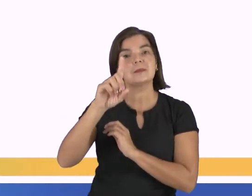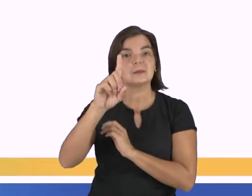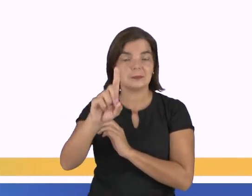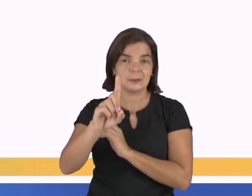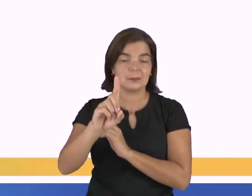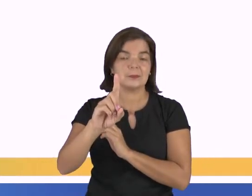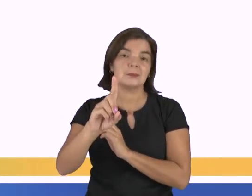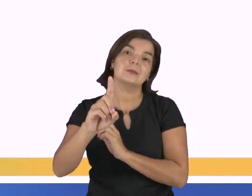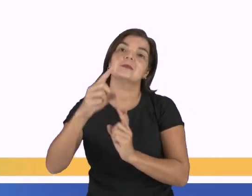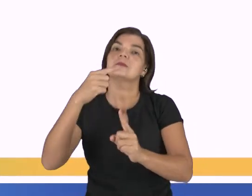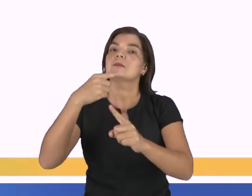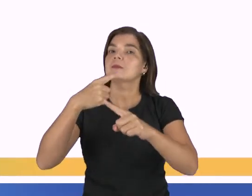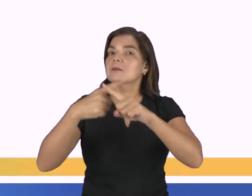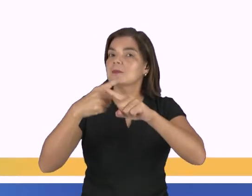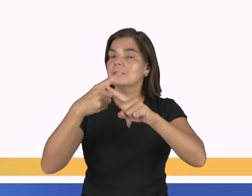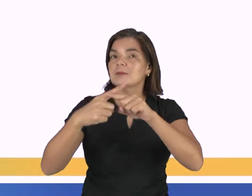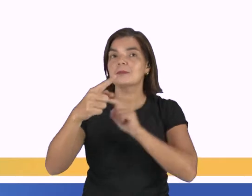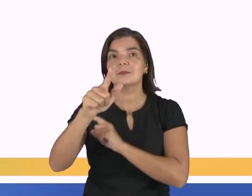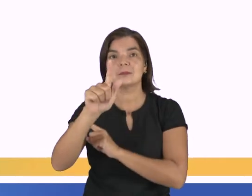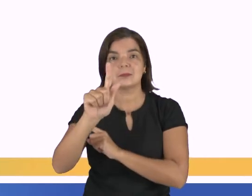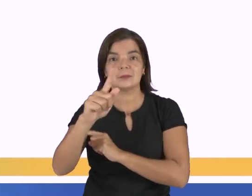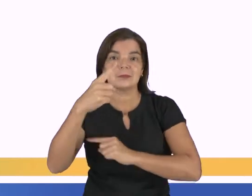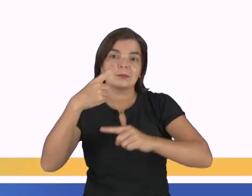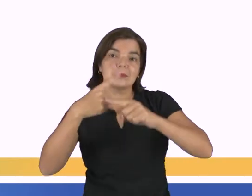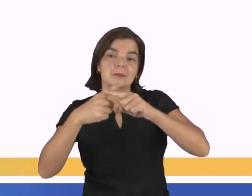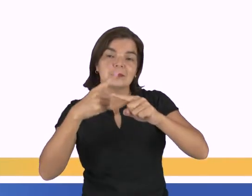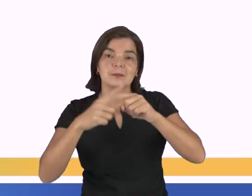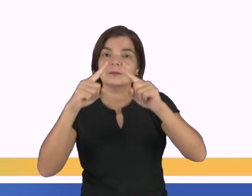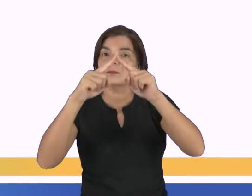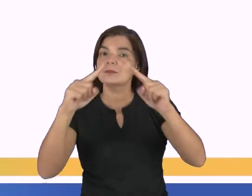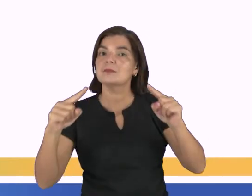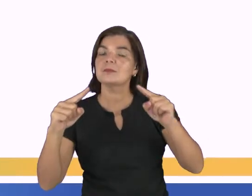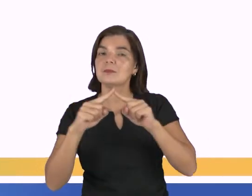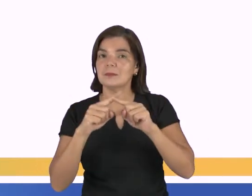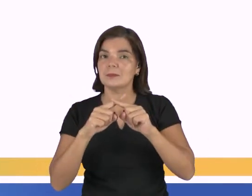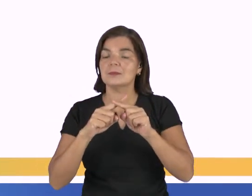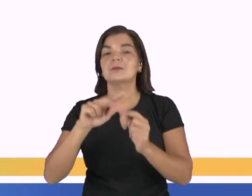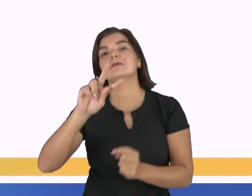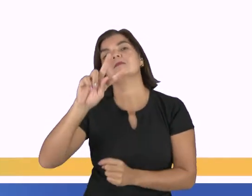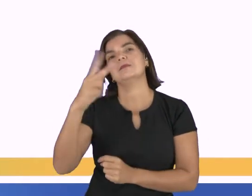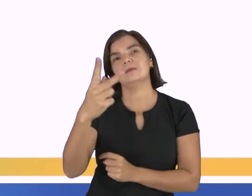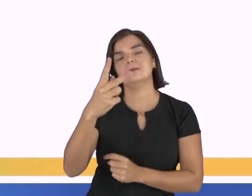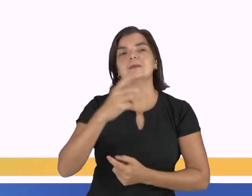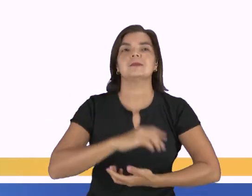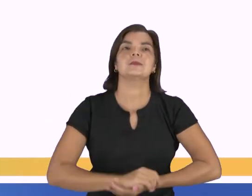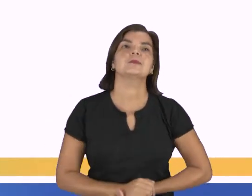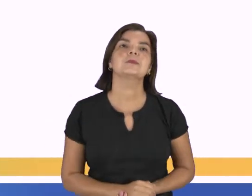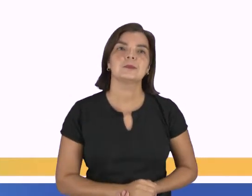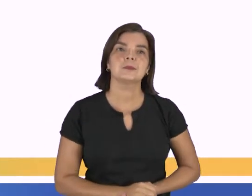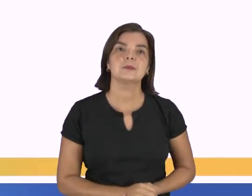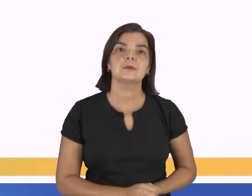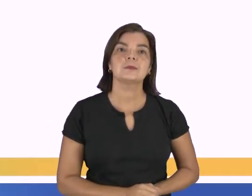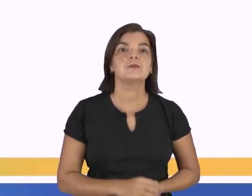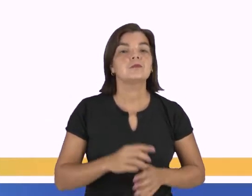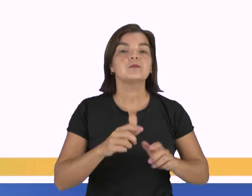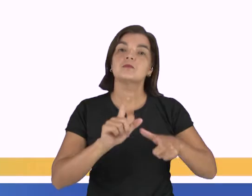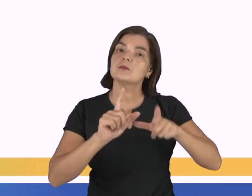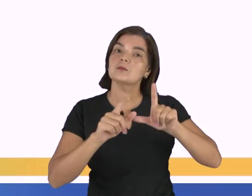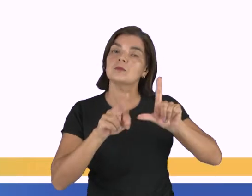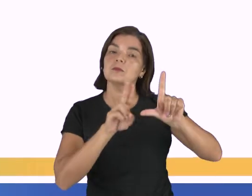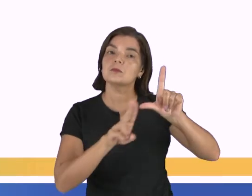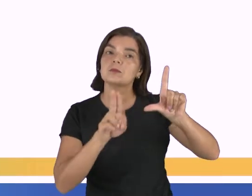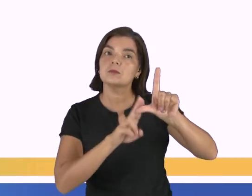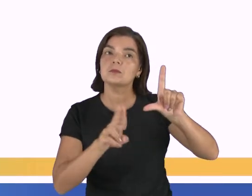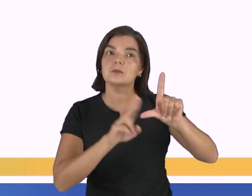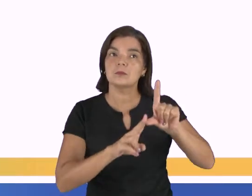na cor amarela, que diz que a variação de pressão é igual ao D, ao G e o H. Na legenda ali, o